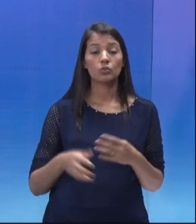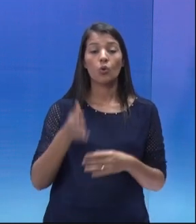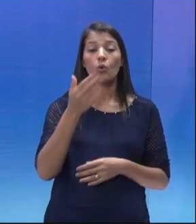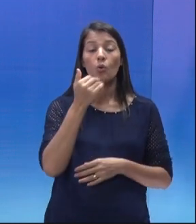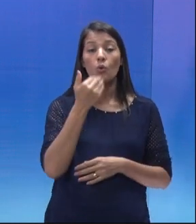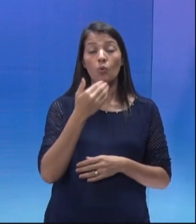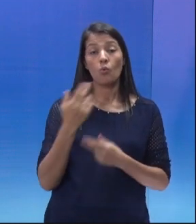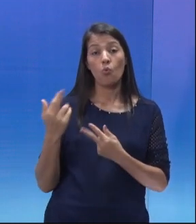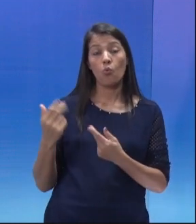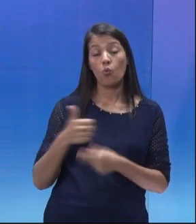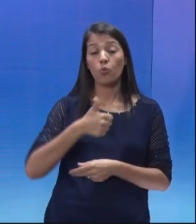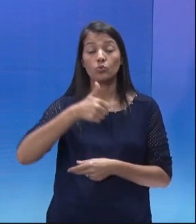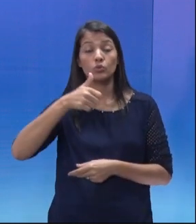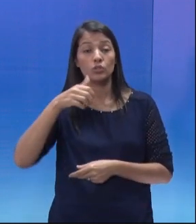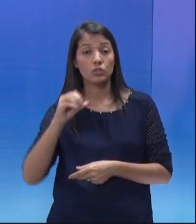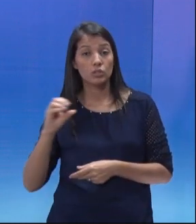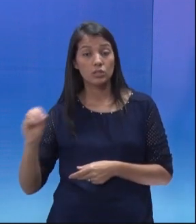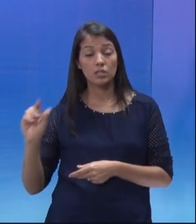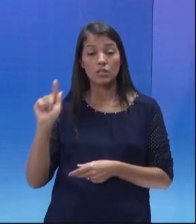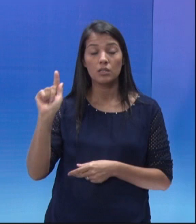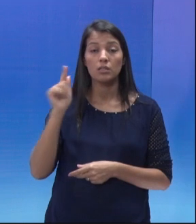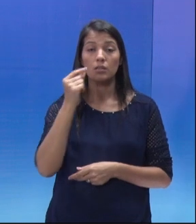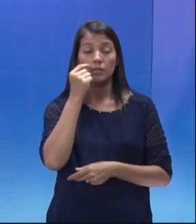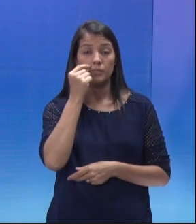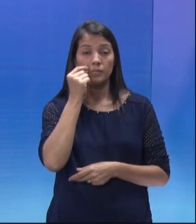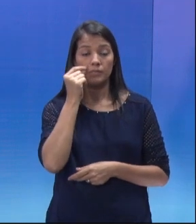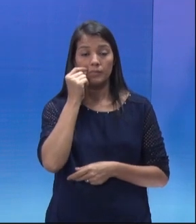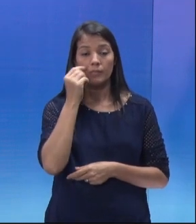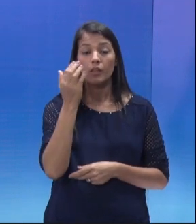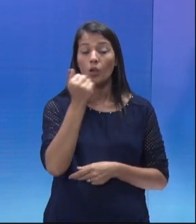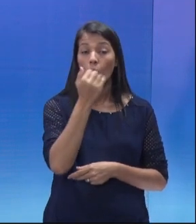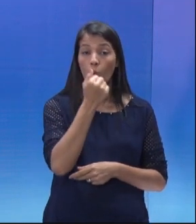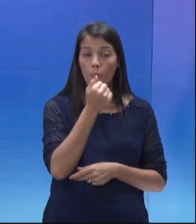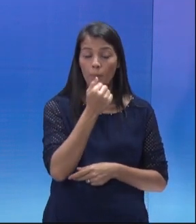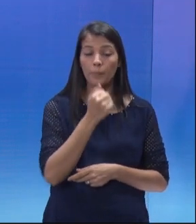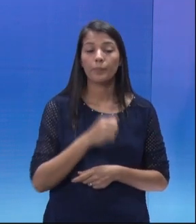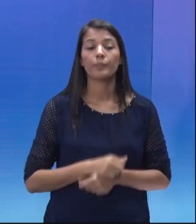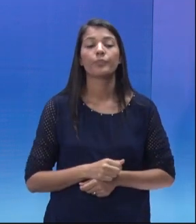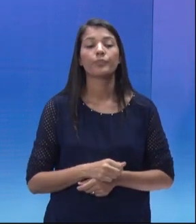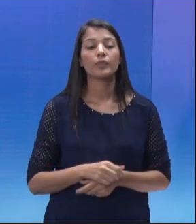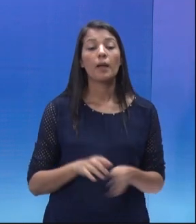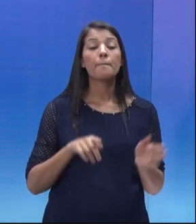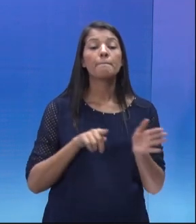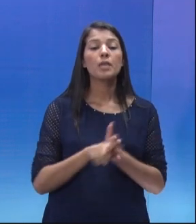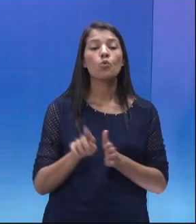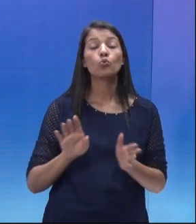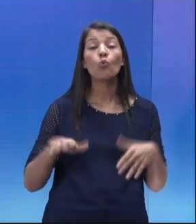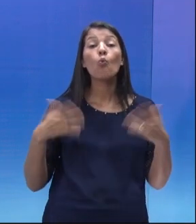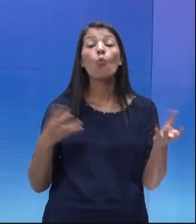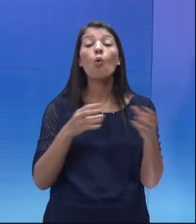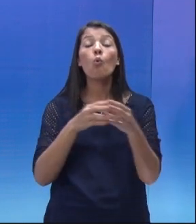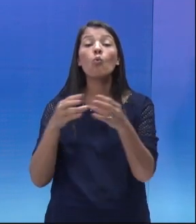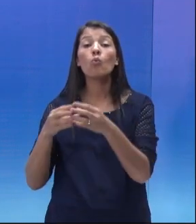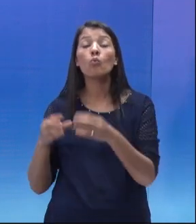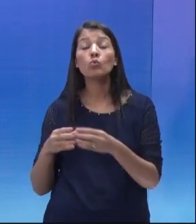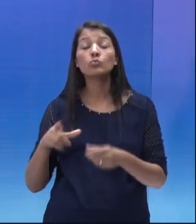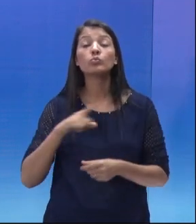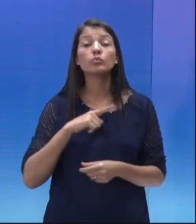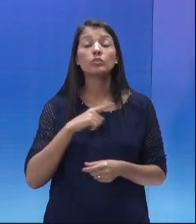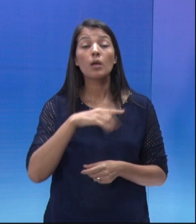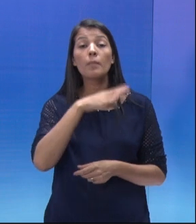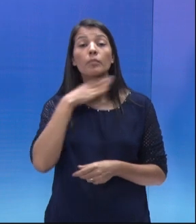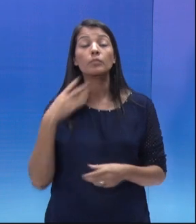A pergunta que fica é, dentre esses 3 grupos formados, qual dele vai ter uma mortalidade mínima de 10 ratos? Então